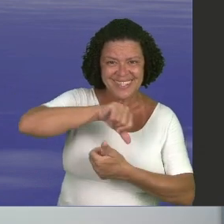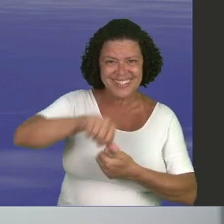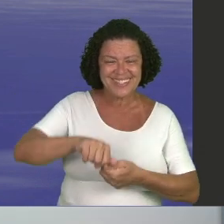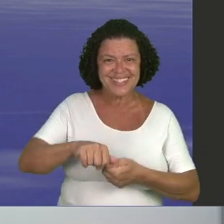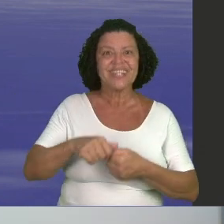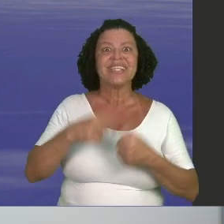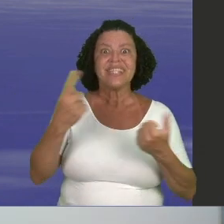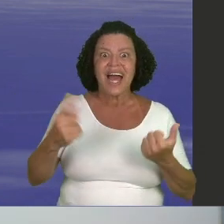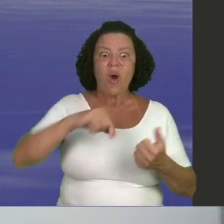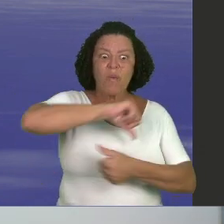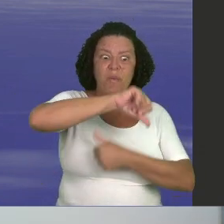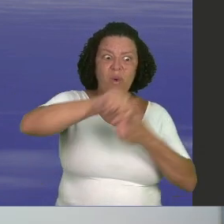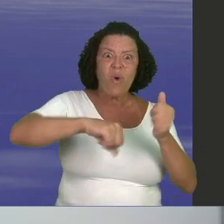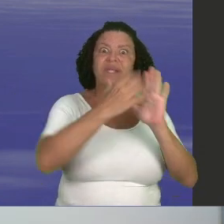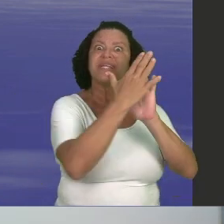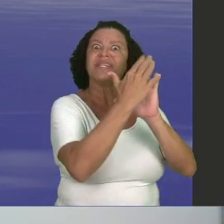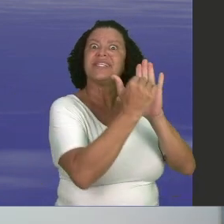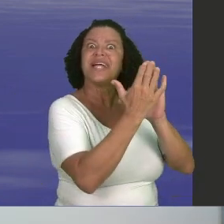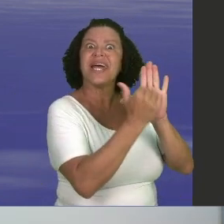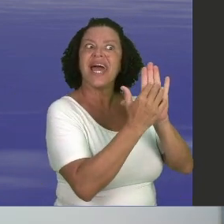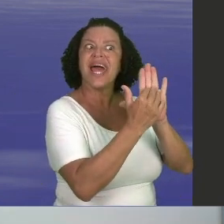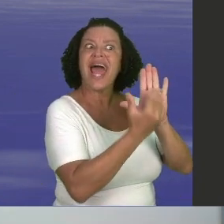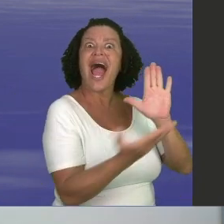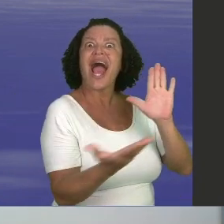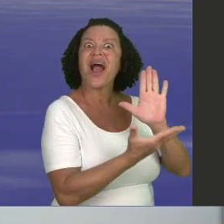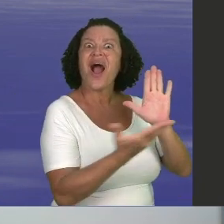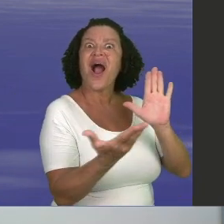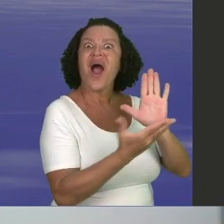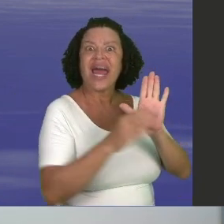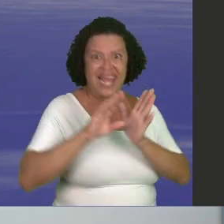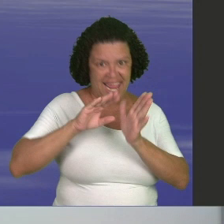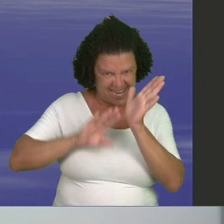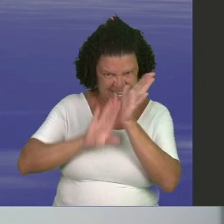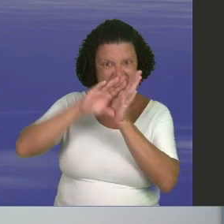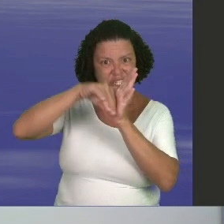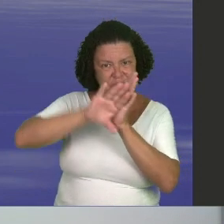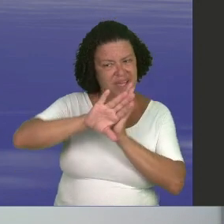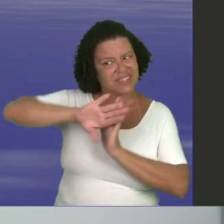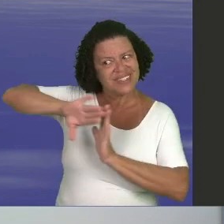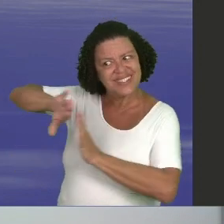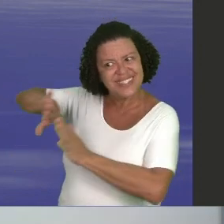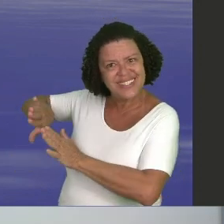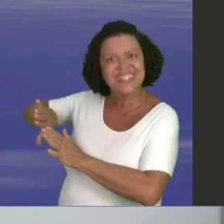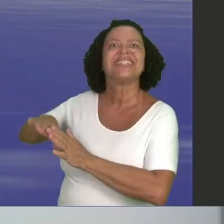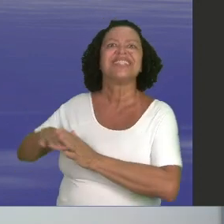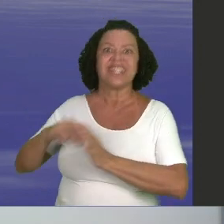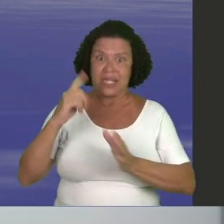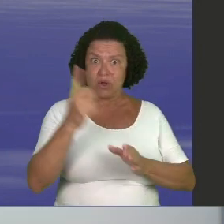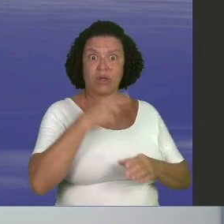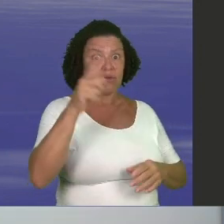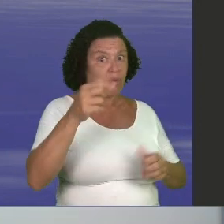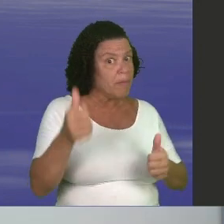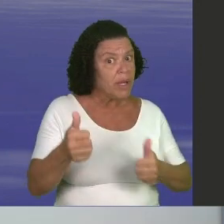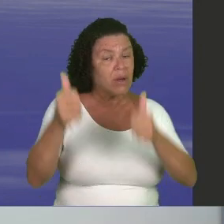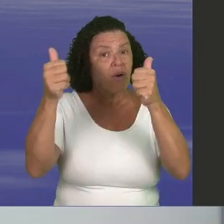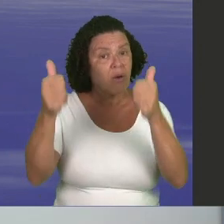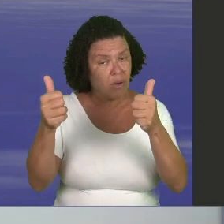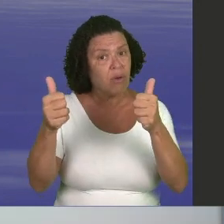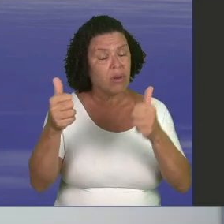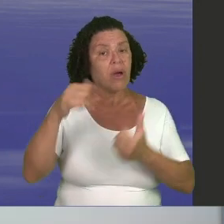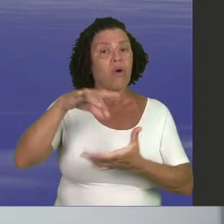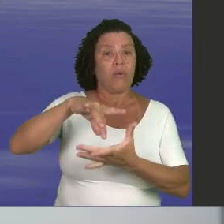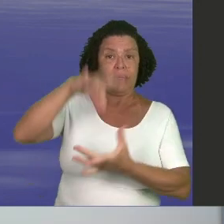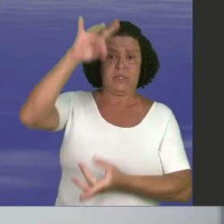de provas e expiações para regeneração. Se nós não melhorarmos como